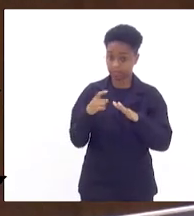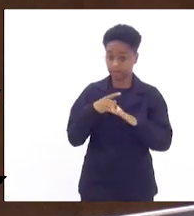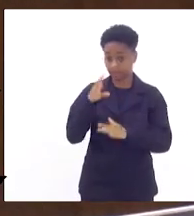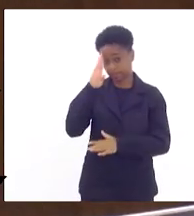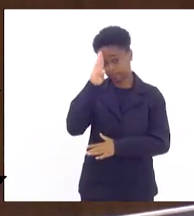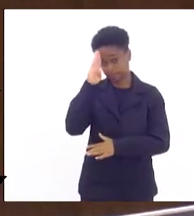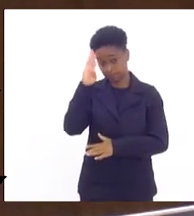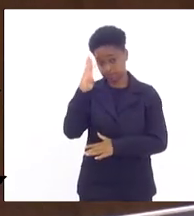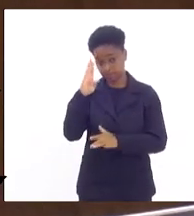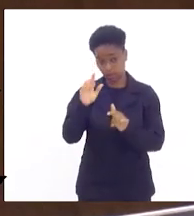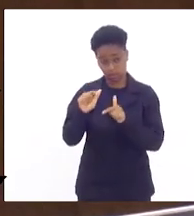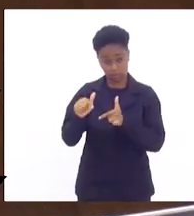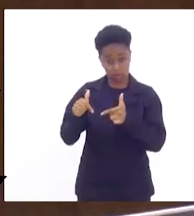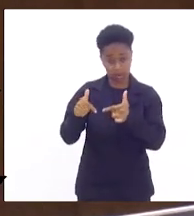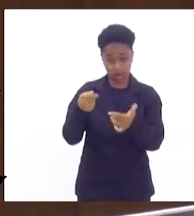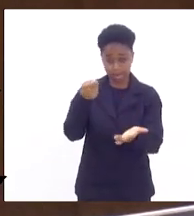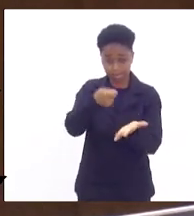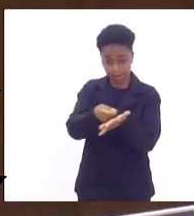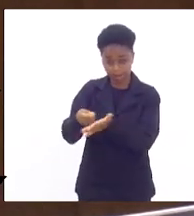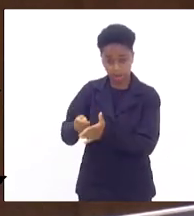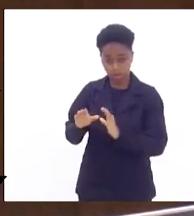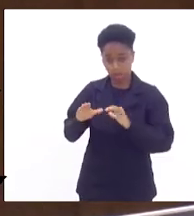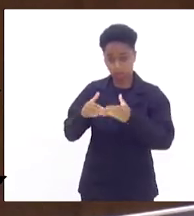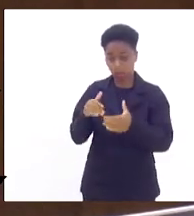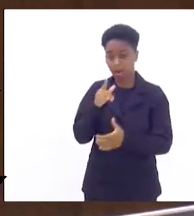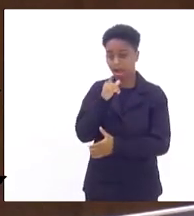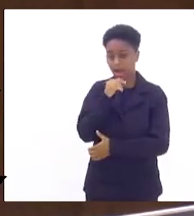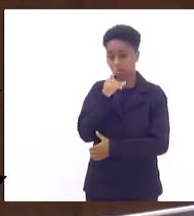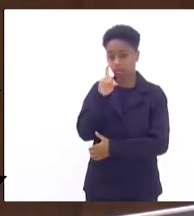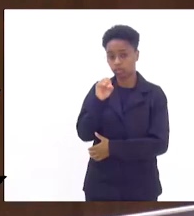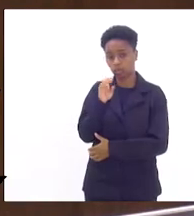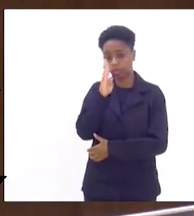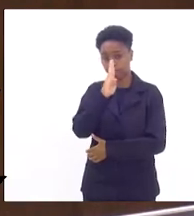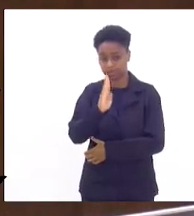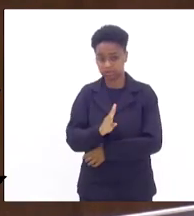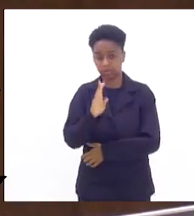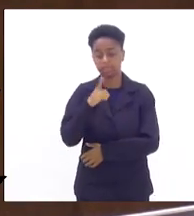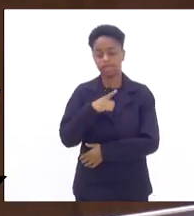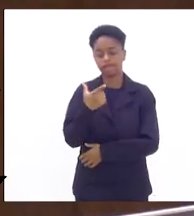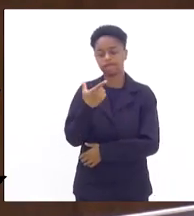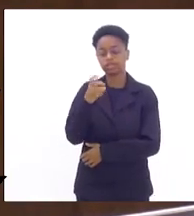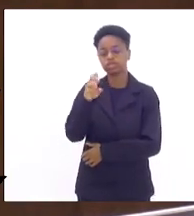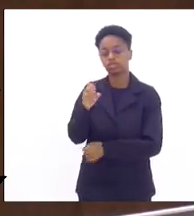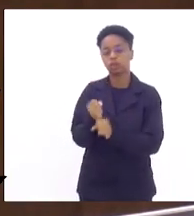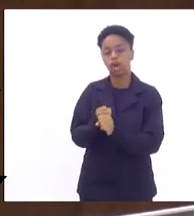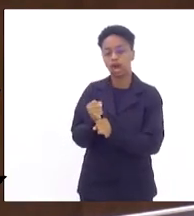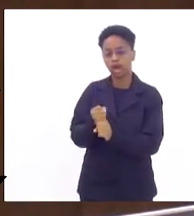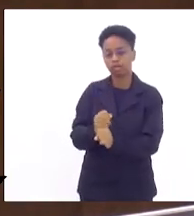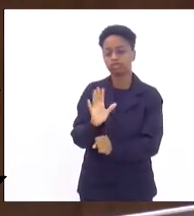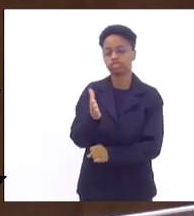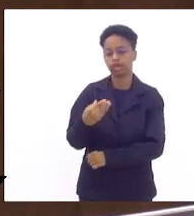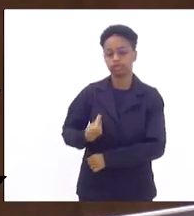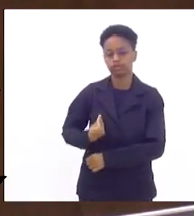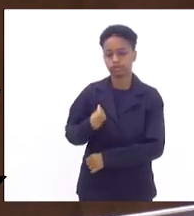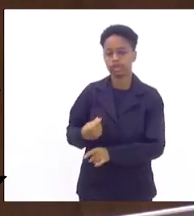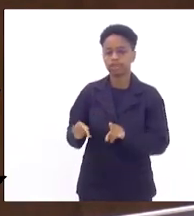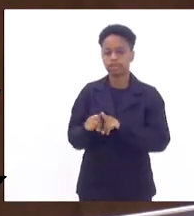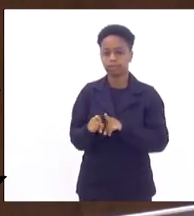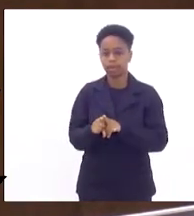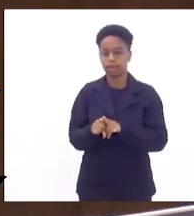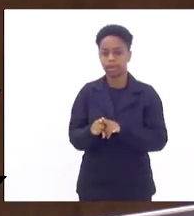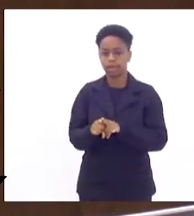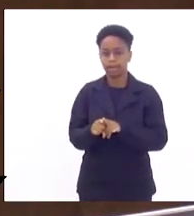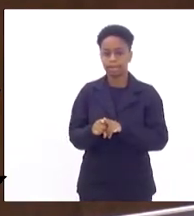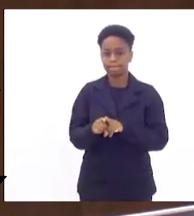Grupo Águas do Brasil, que é um grupo que tem 25 anos de existência e as suas maiores concessões e o maior número de concessões